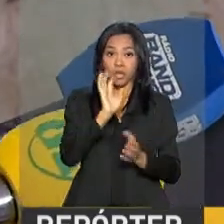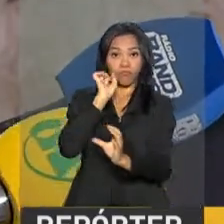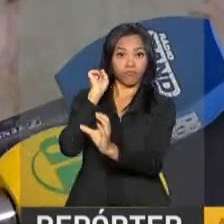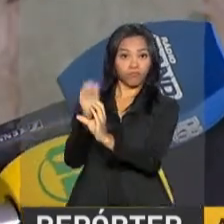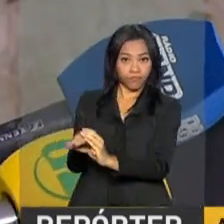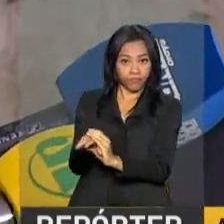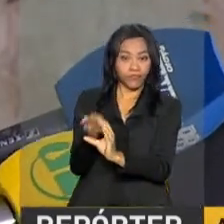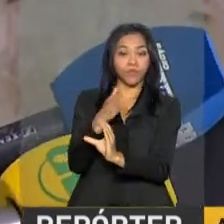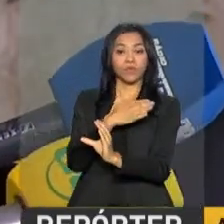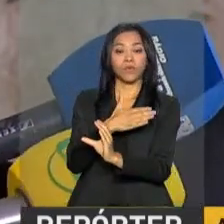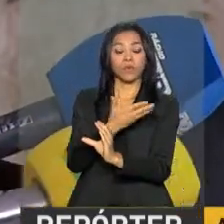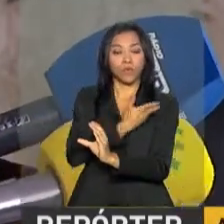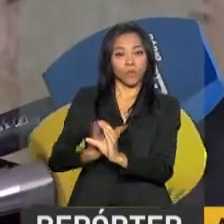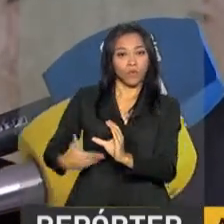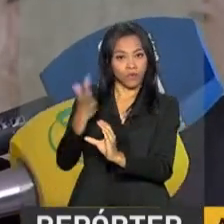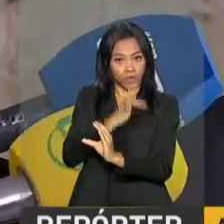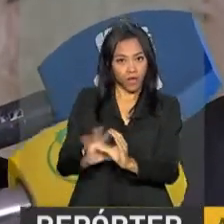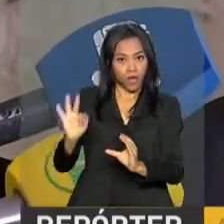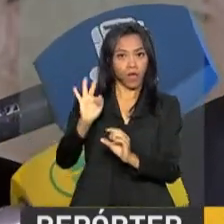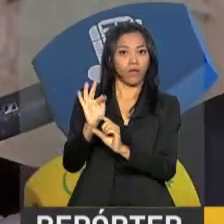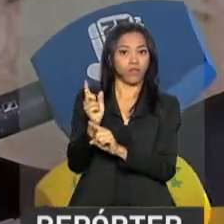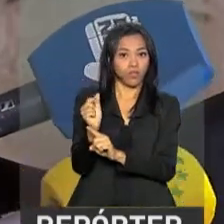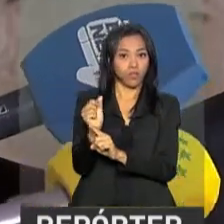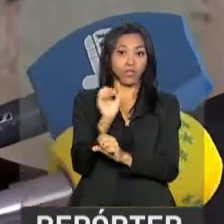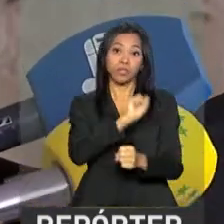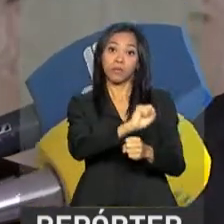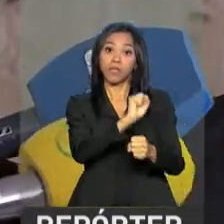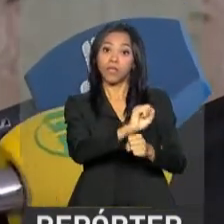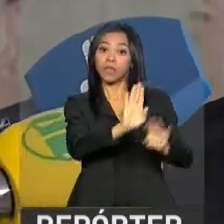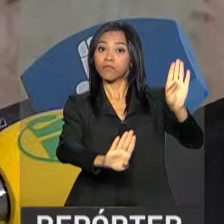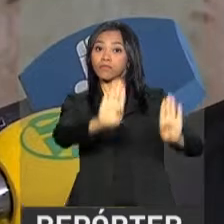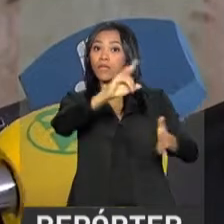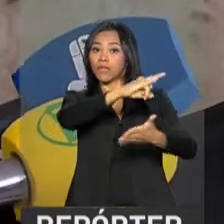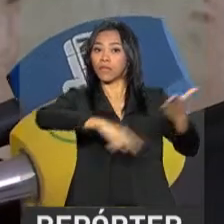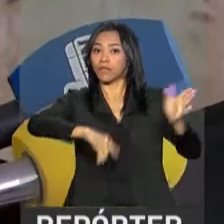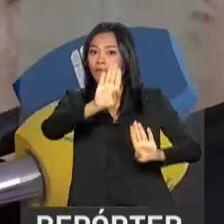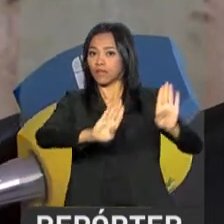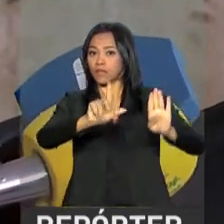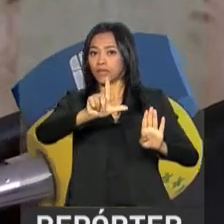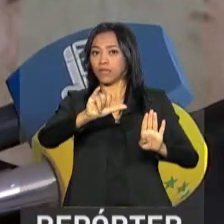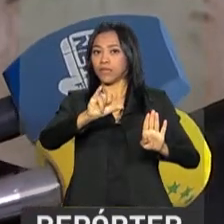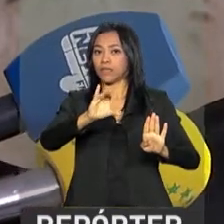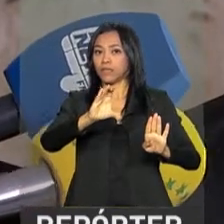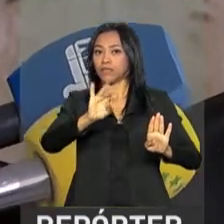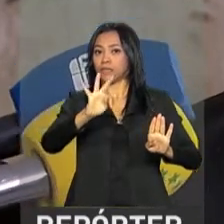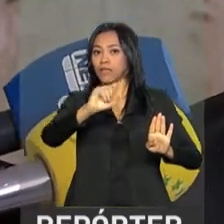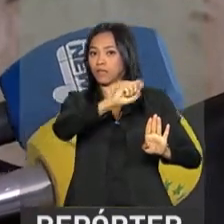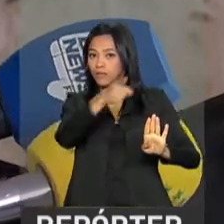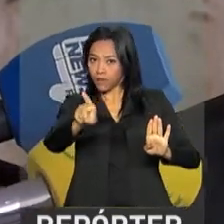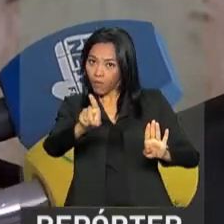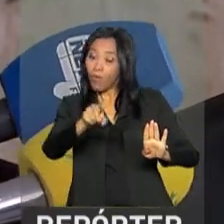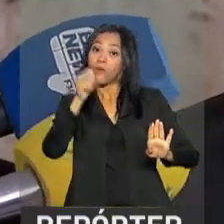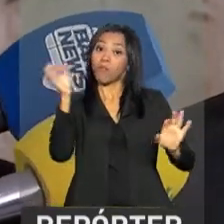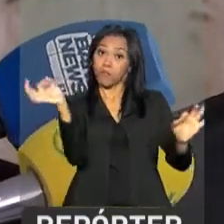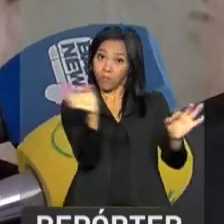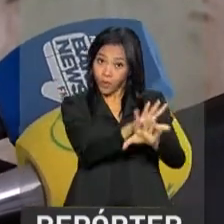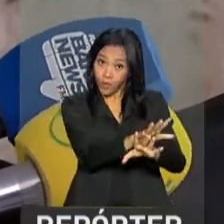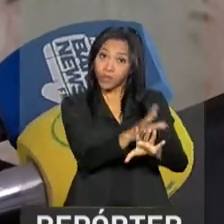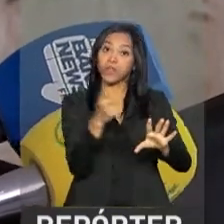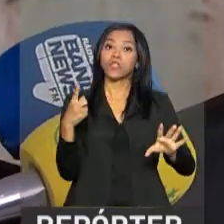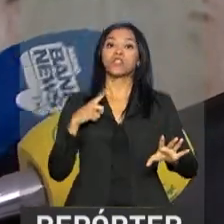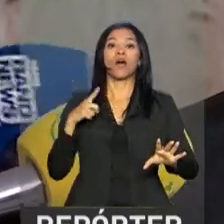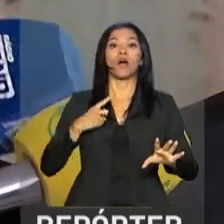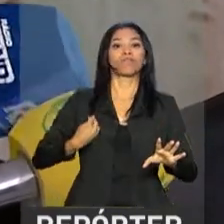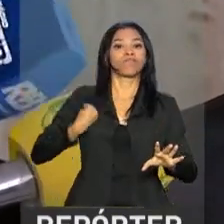proceder o certame o a licitação para que esta obra ao concluir a licitação ela esteja assim com recurso